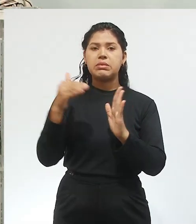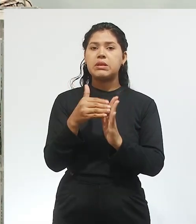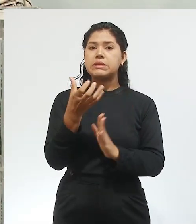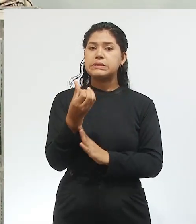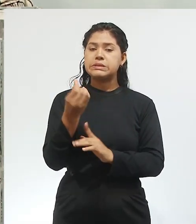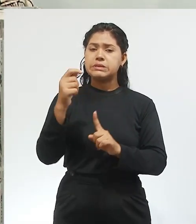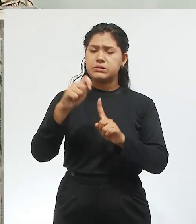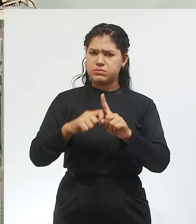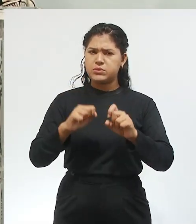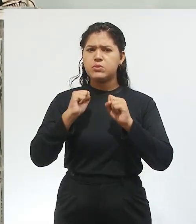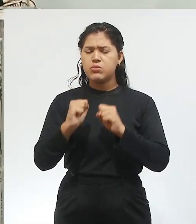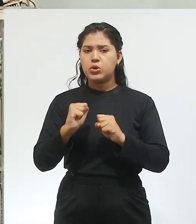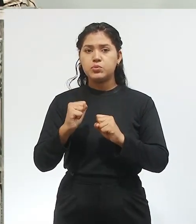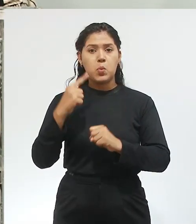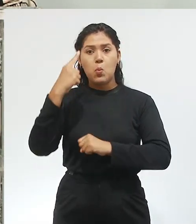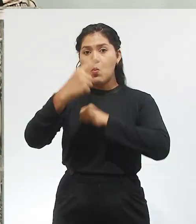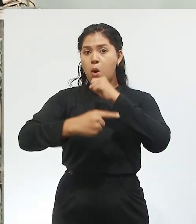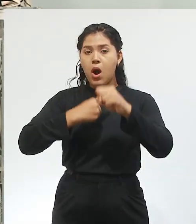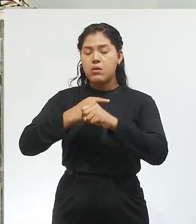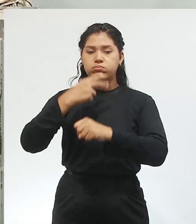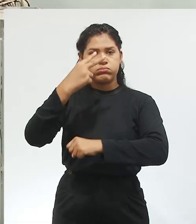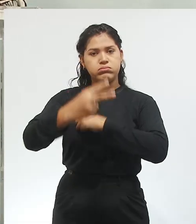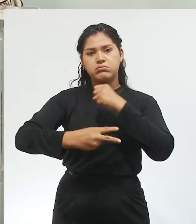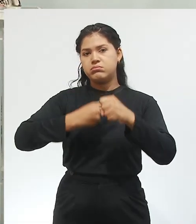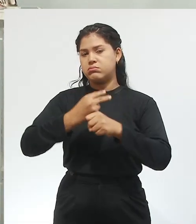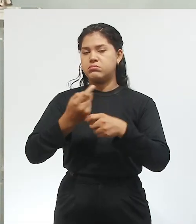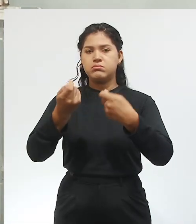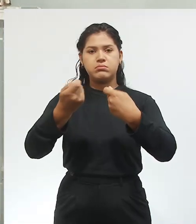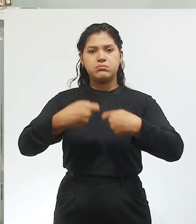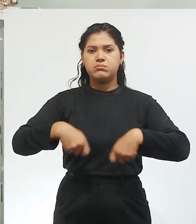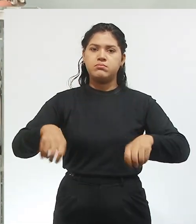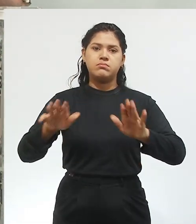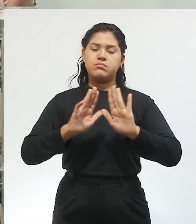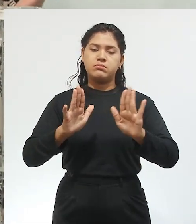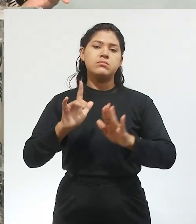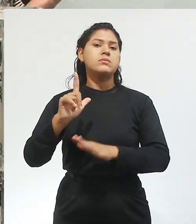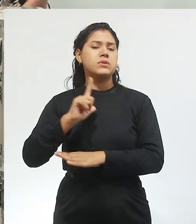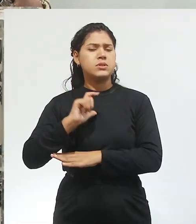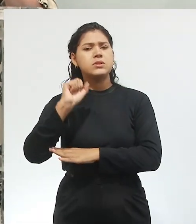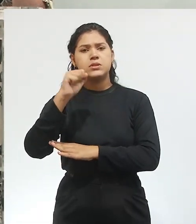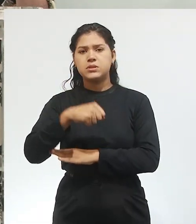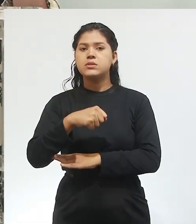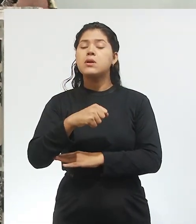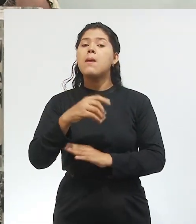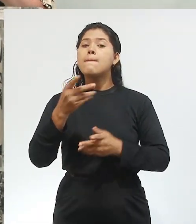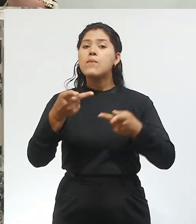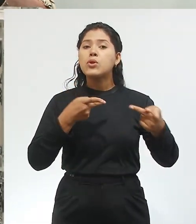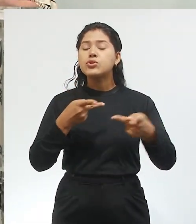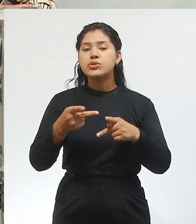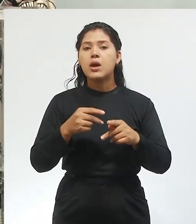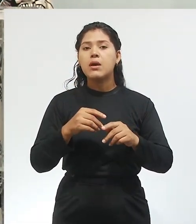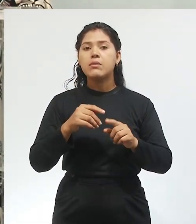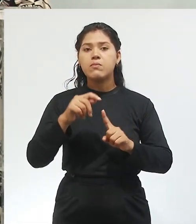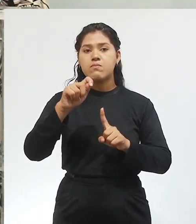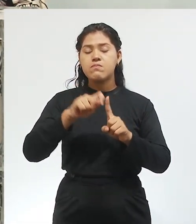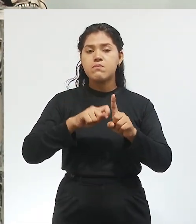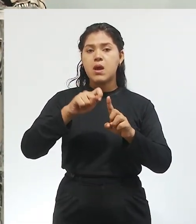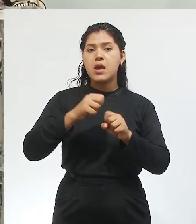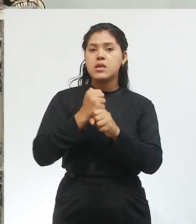ser todos de 1 ano, de 2 anos de longa duração, tá? Você vai ter planos de variadas